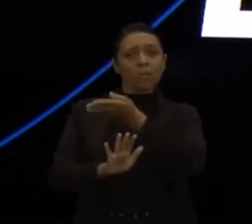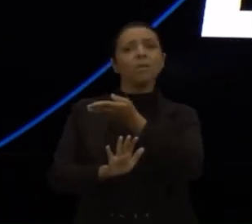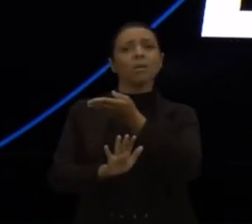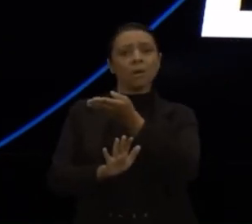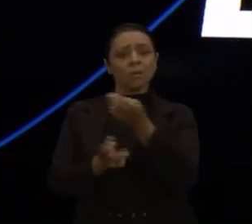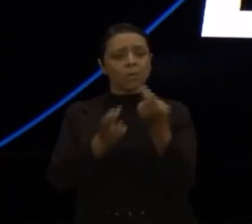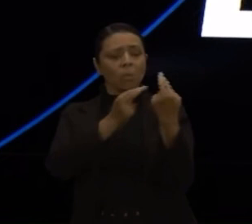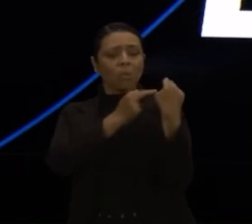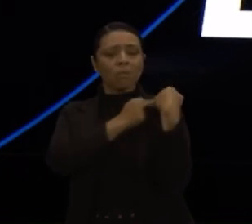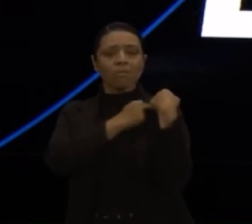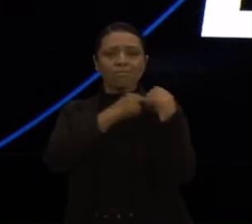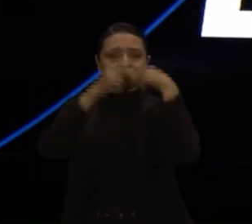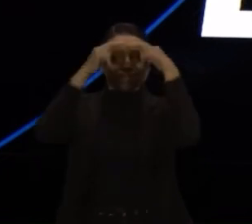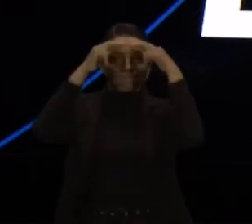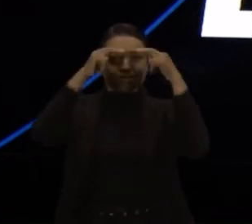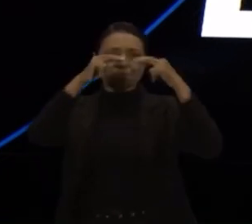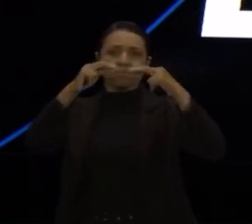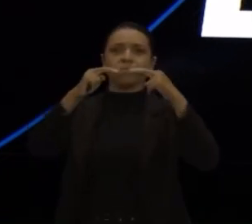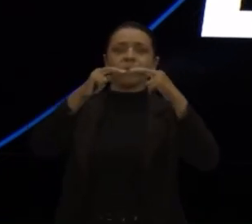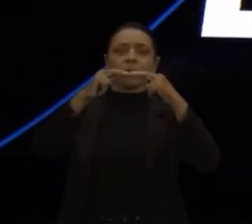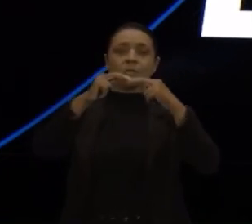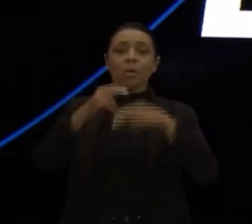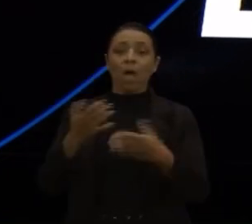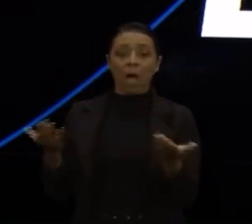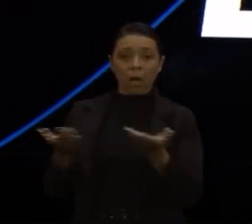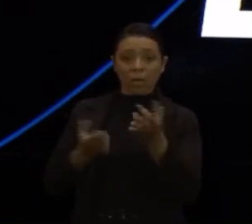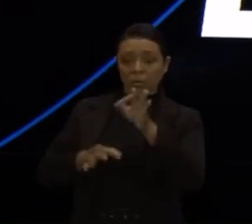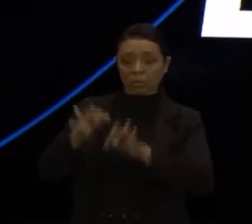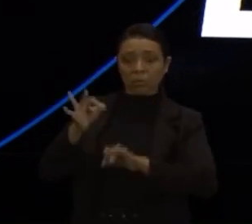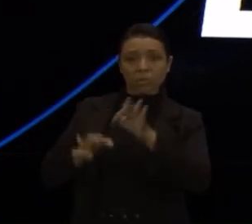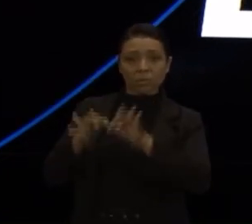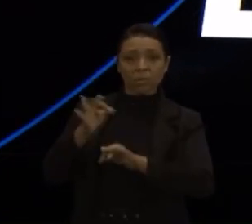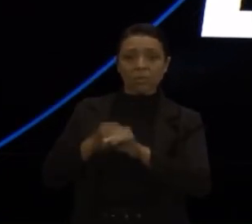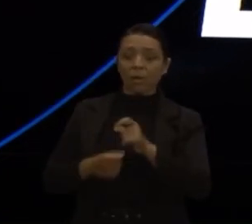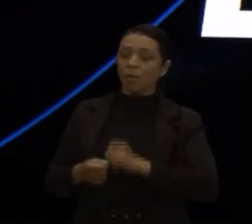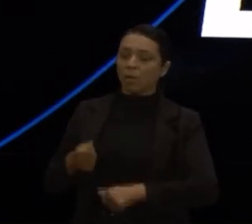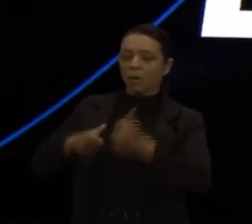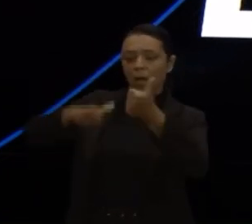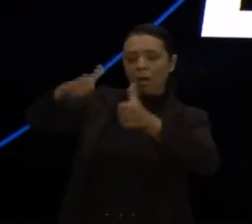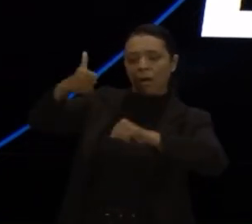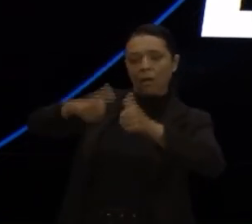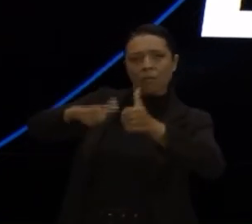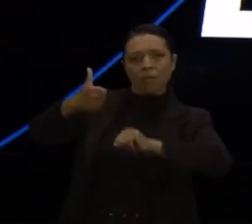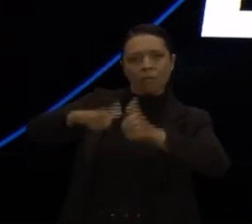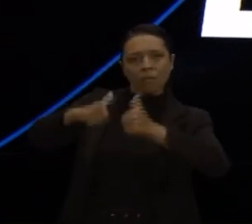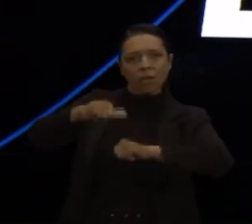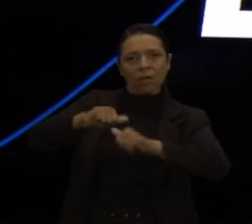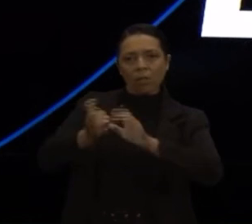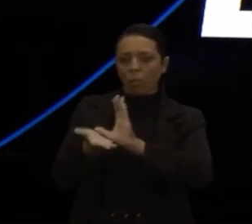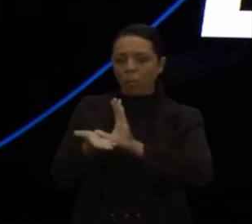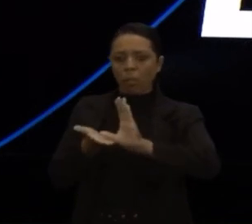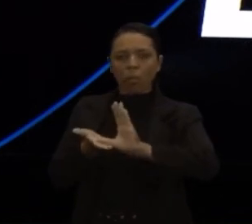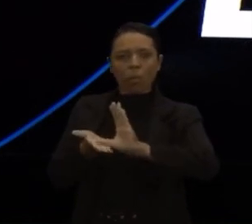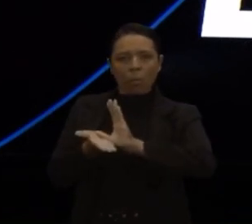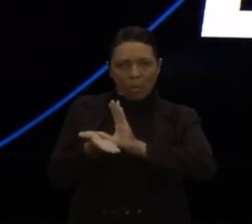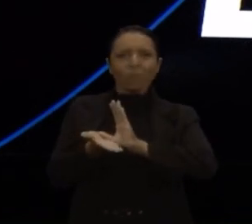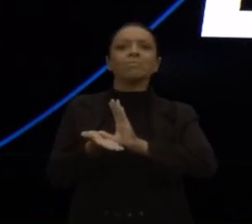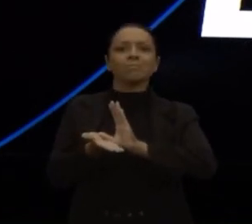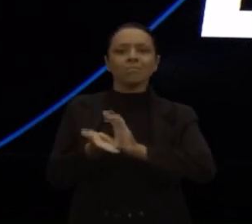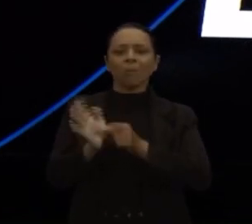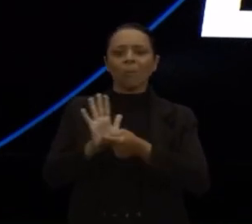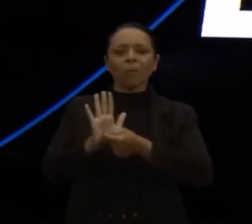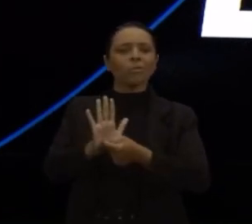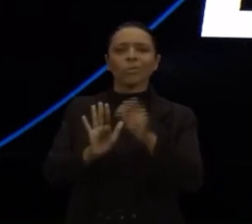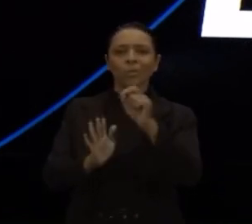o tribunal fez a a aprovação das nossas primeiras contas de 2021 recebendo inclusive além de não ter nenhuma